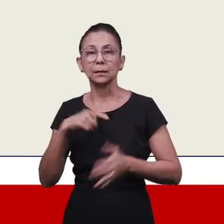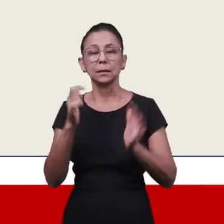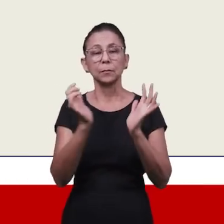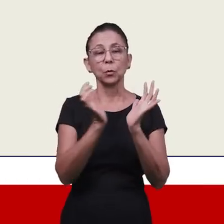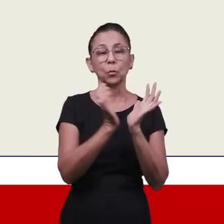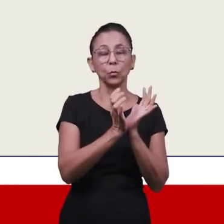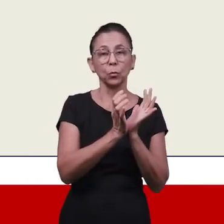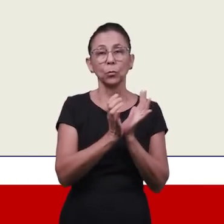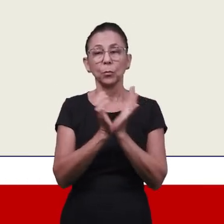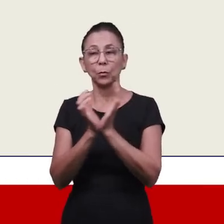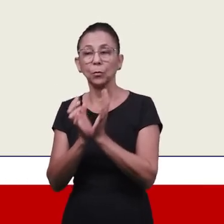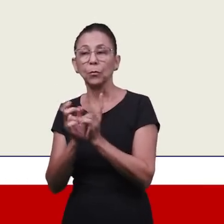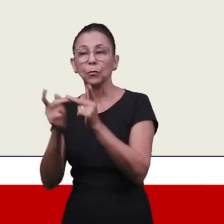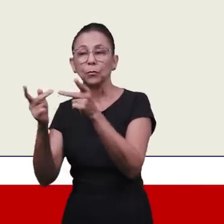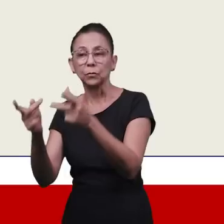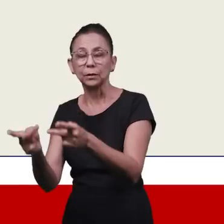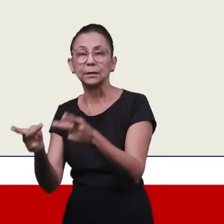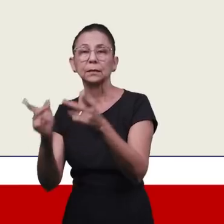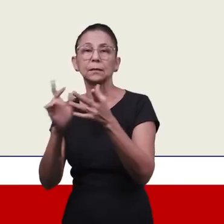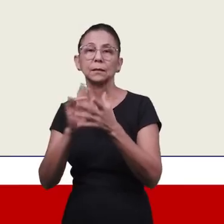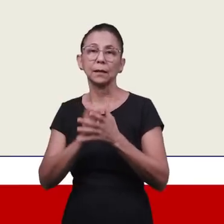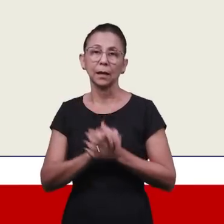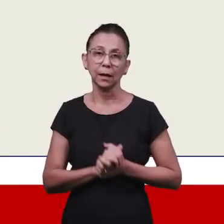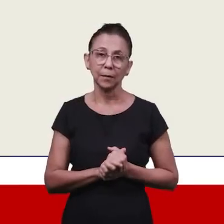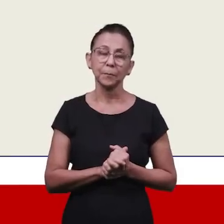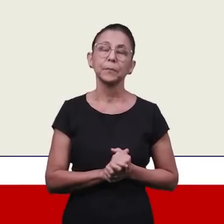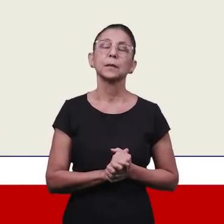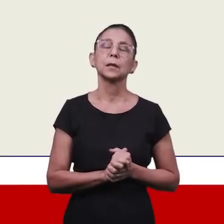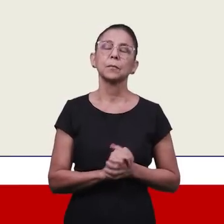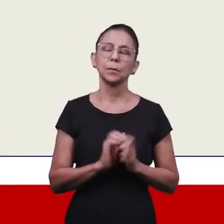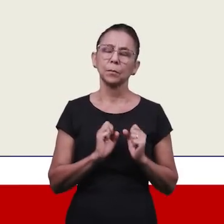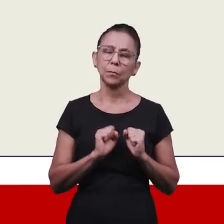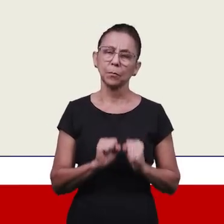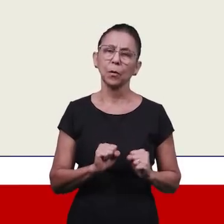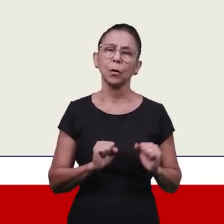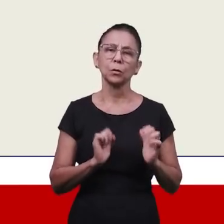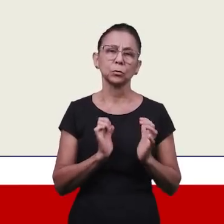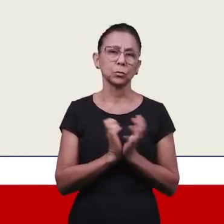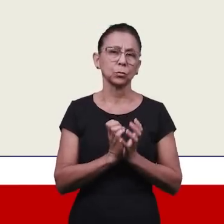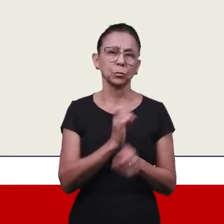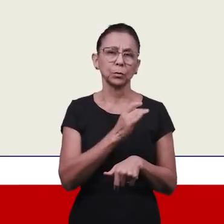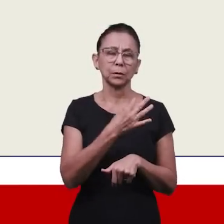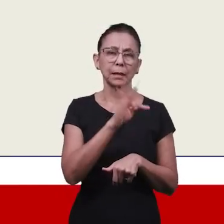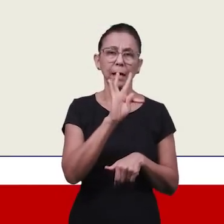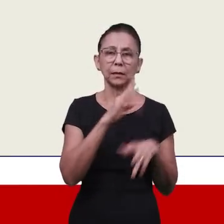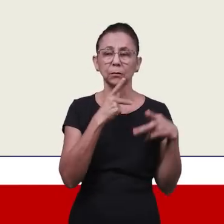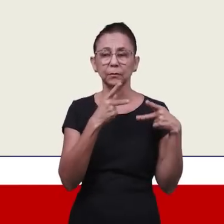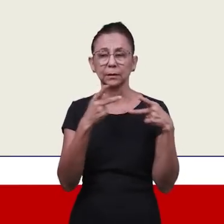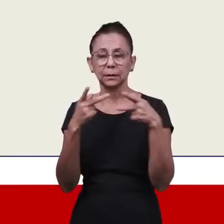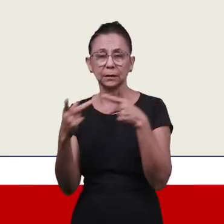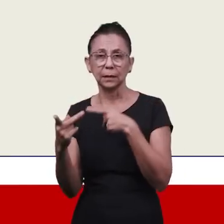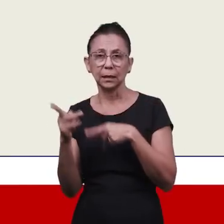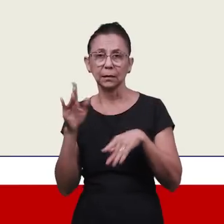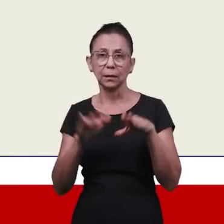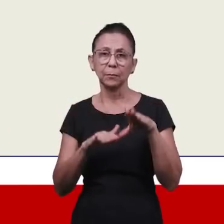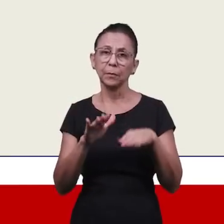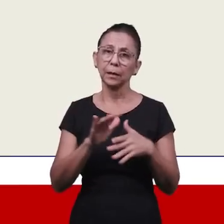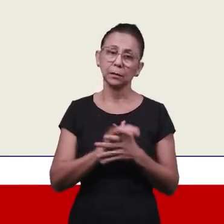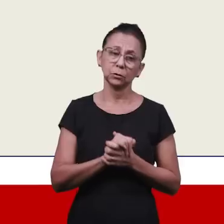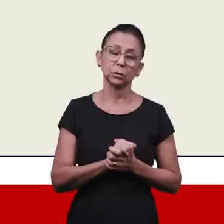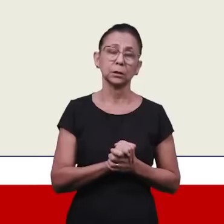equipe técnica voluntária se põe à disposição. Isso pode ser organizado de acordo com a realidade da igreja e das regiões,